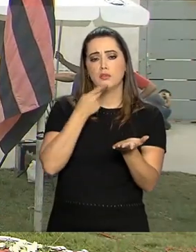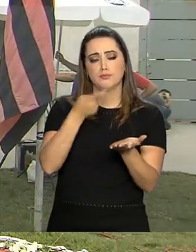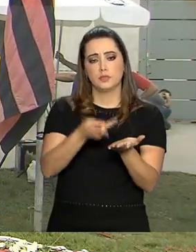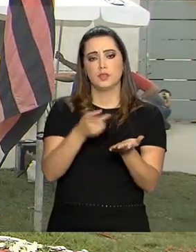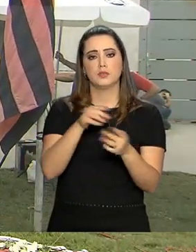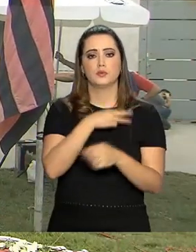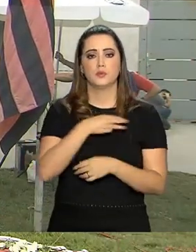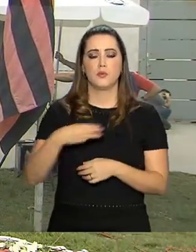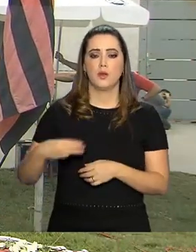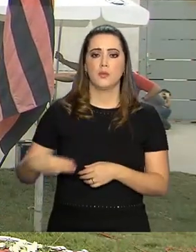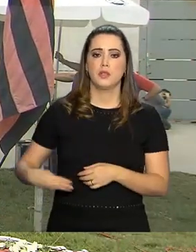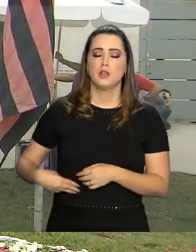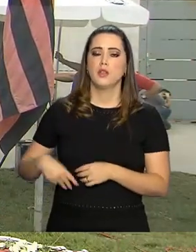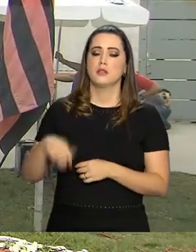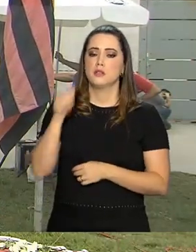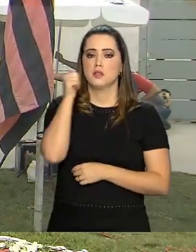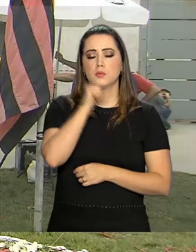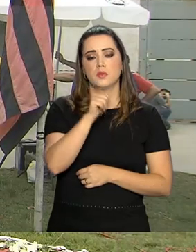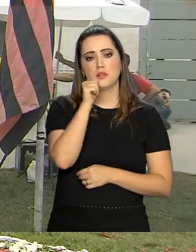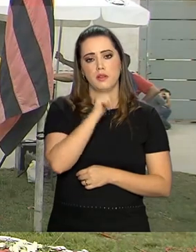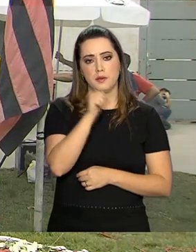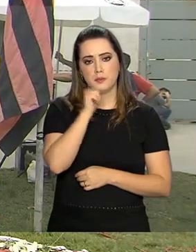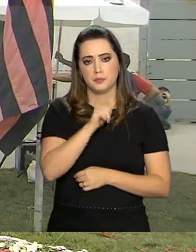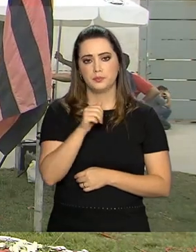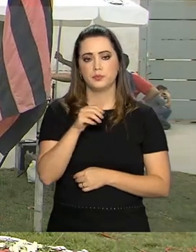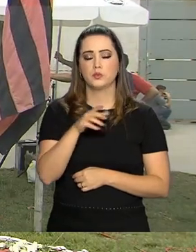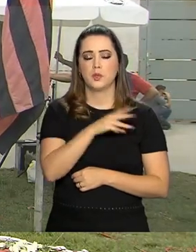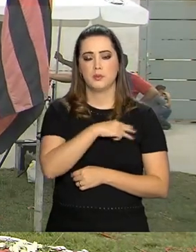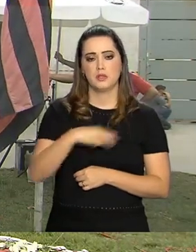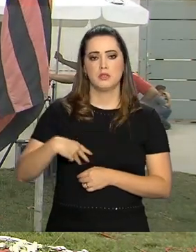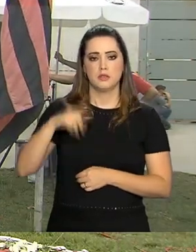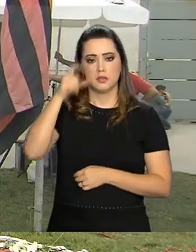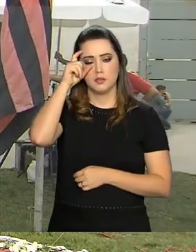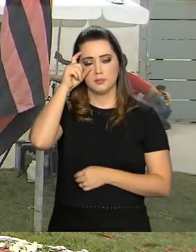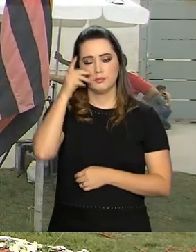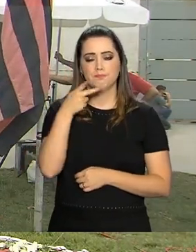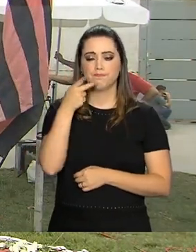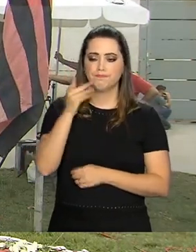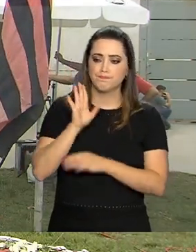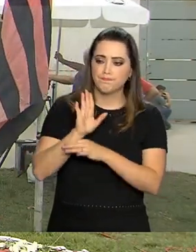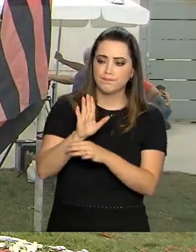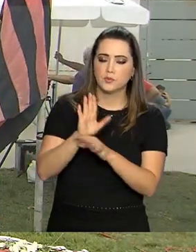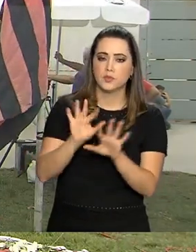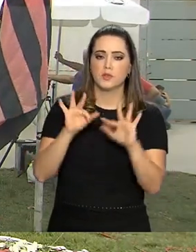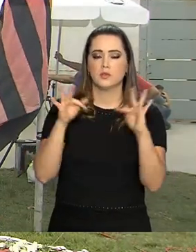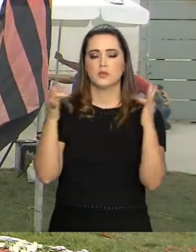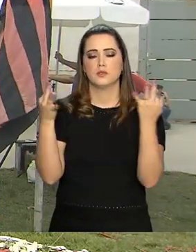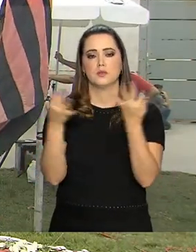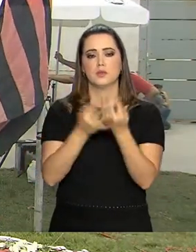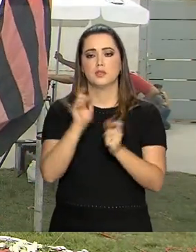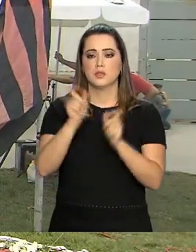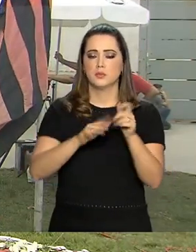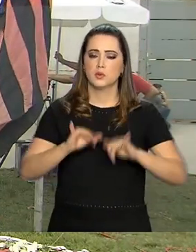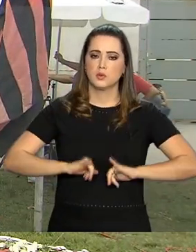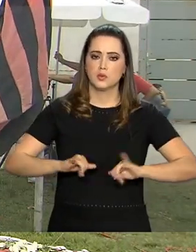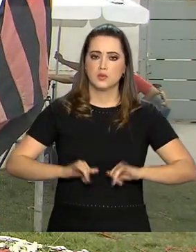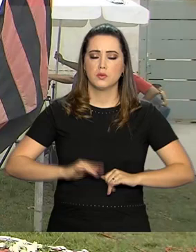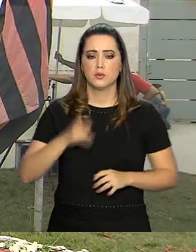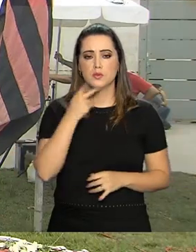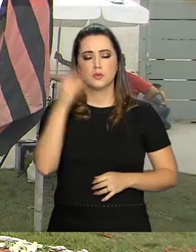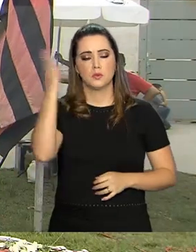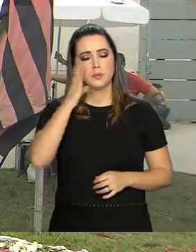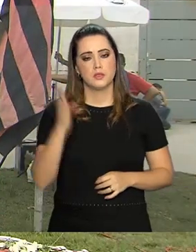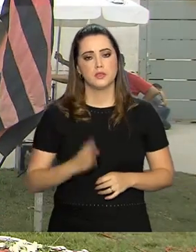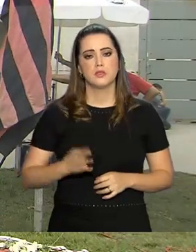A ministra da Mulher, da Família e dos Direitos Humanos, Damares Alves, prestou solidariedade à família dessas vítimas. Disse que a